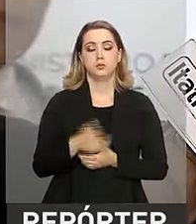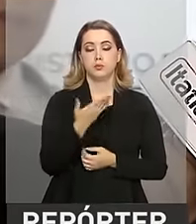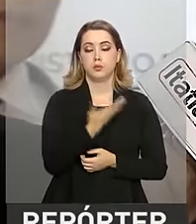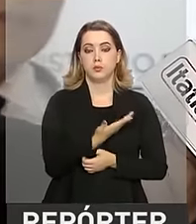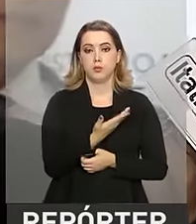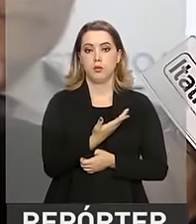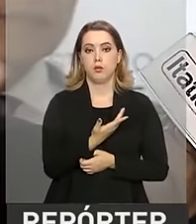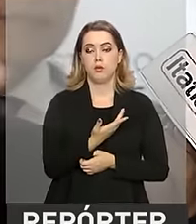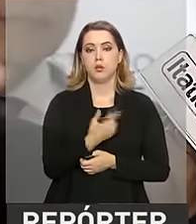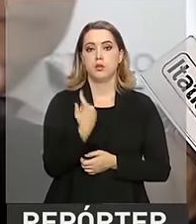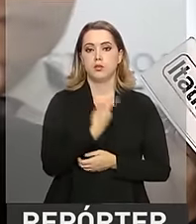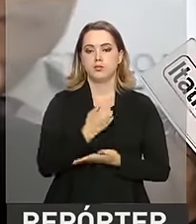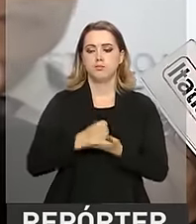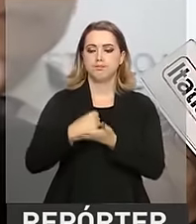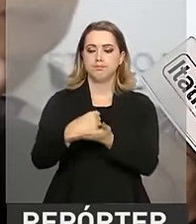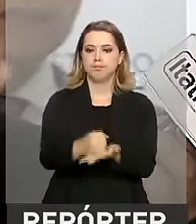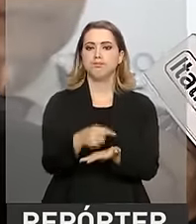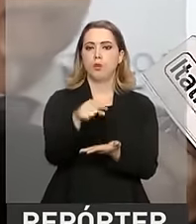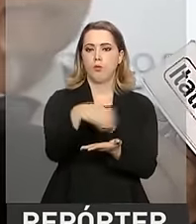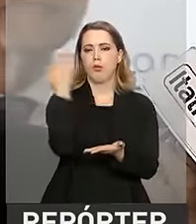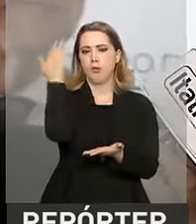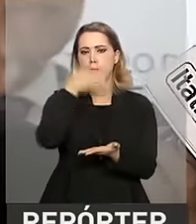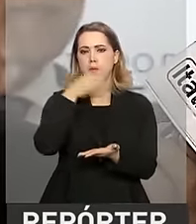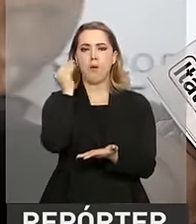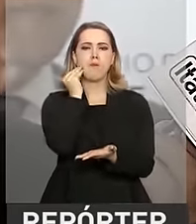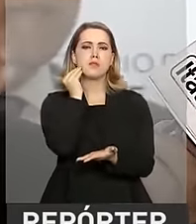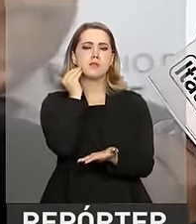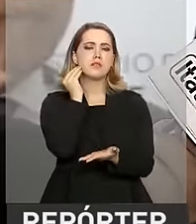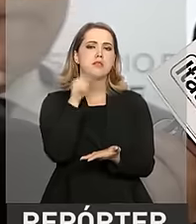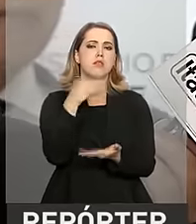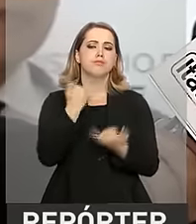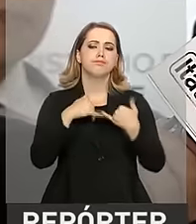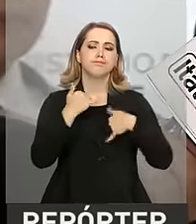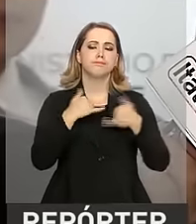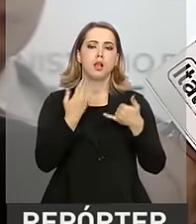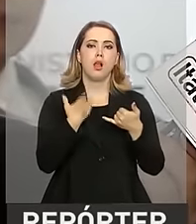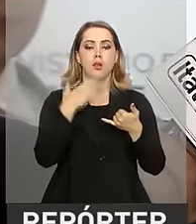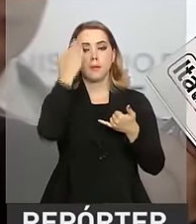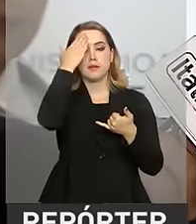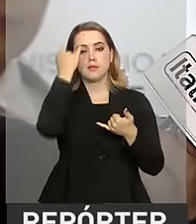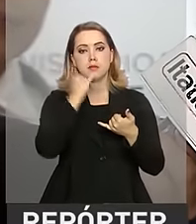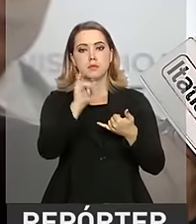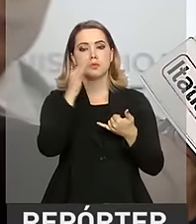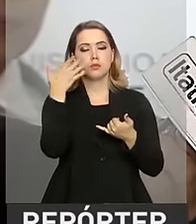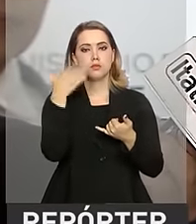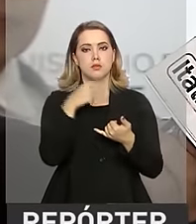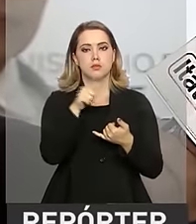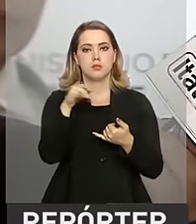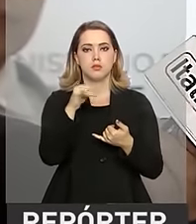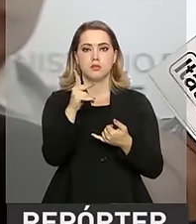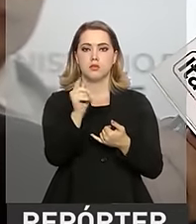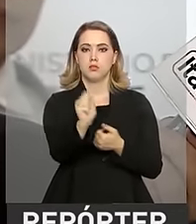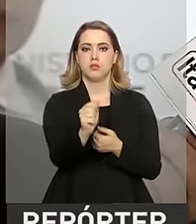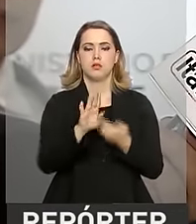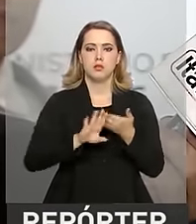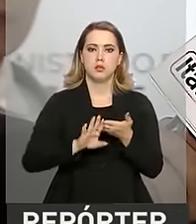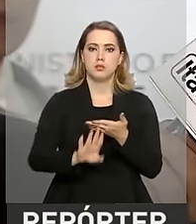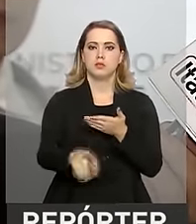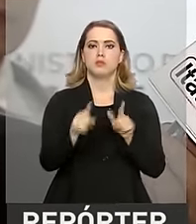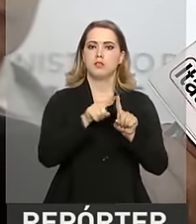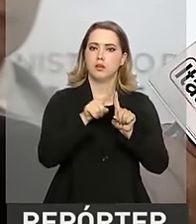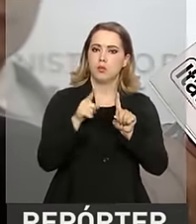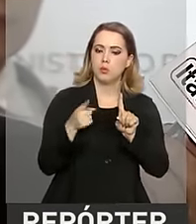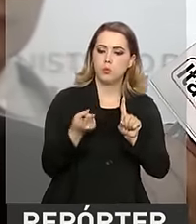este teste justamente é para que a gente possa cuidar das crianças e evitar E especialmente das